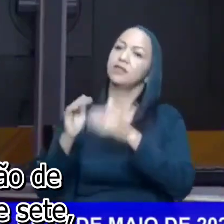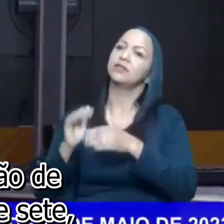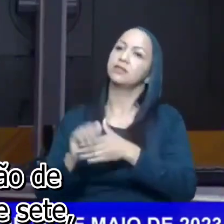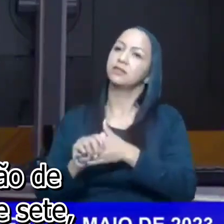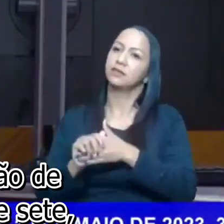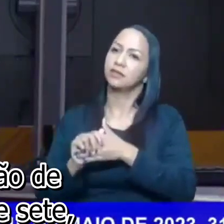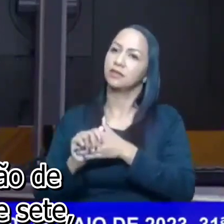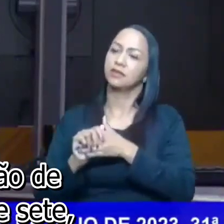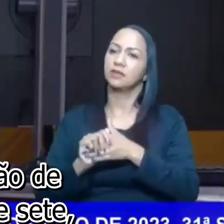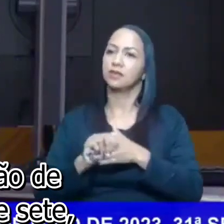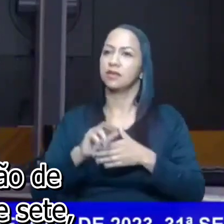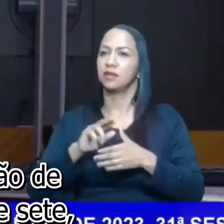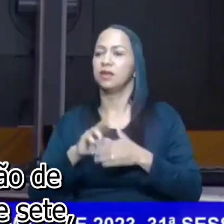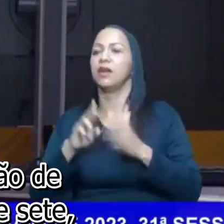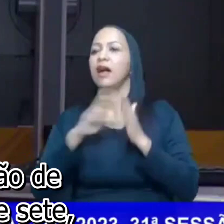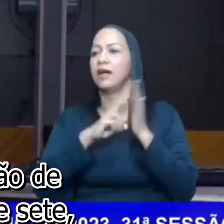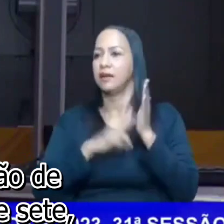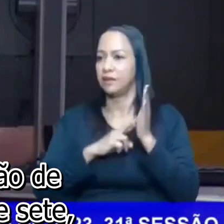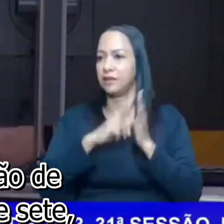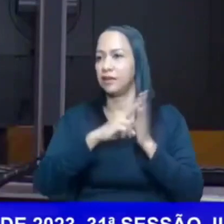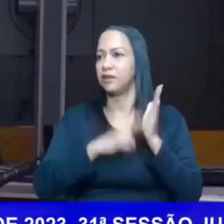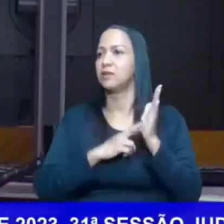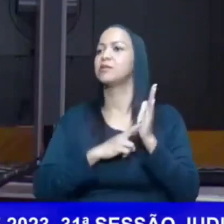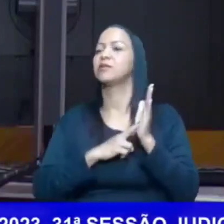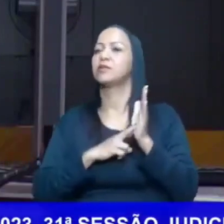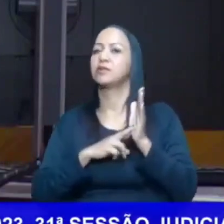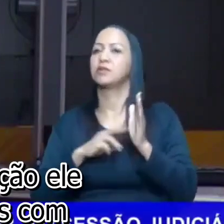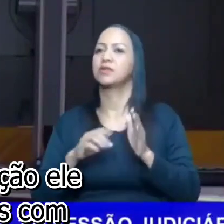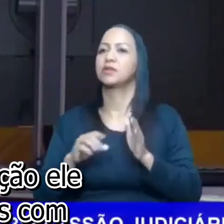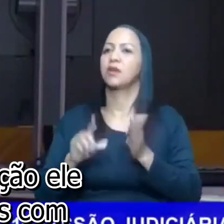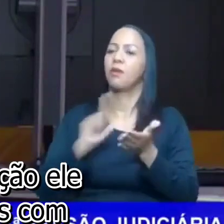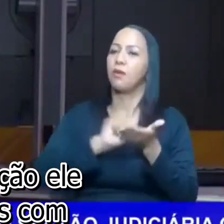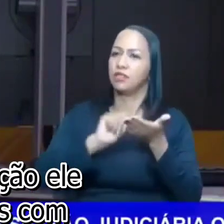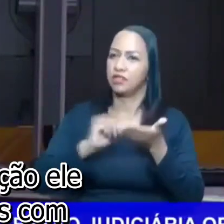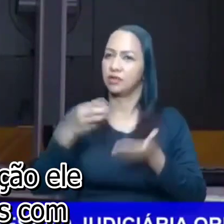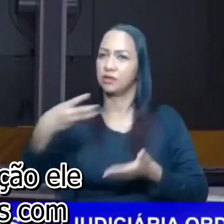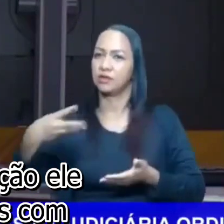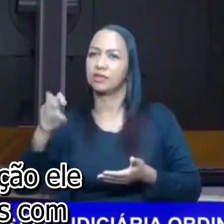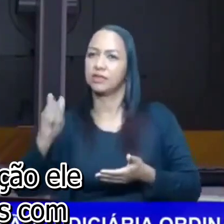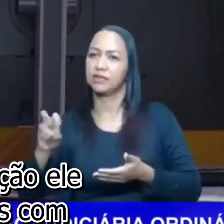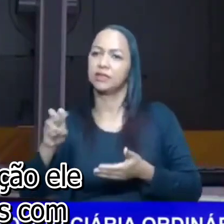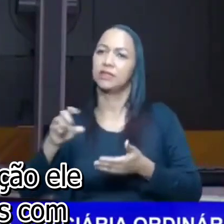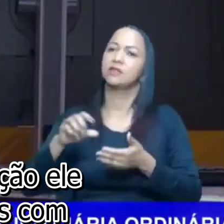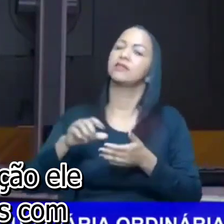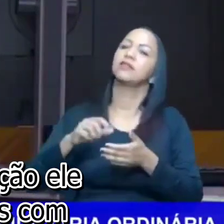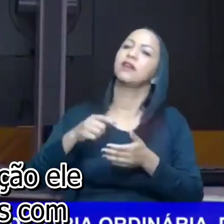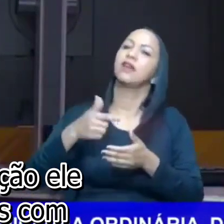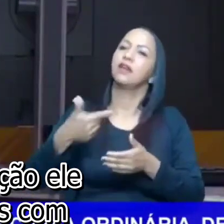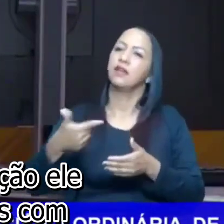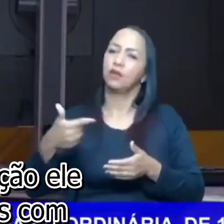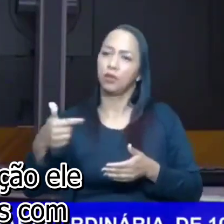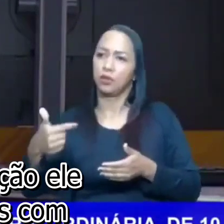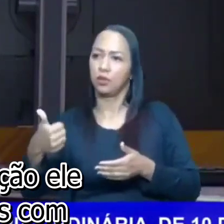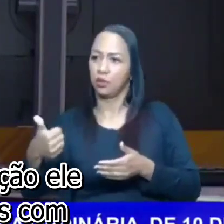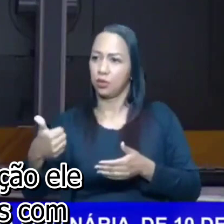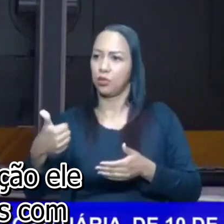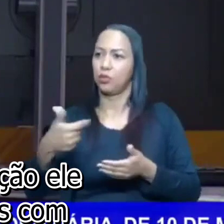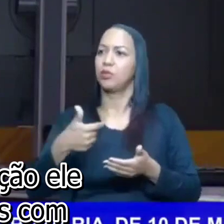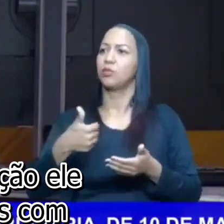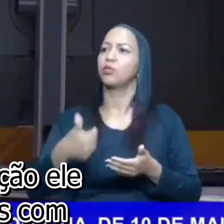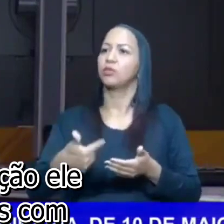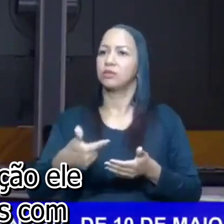à Resolução 23.607, o artigo 35, inciso 12 da resolução, ele